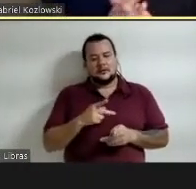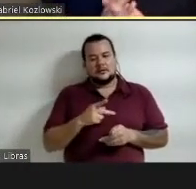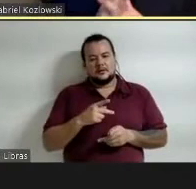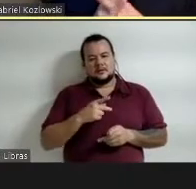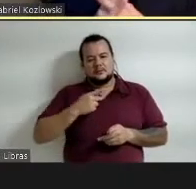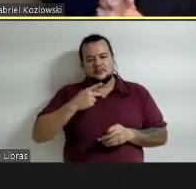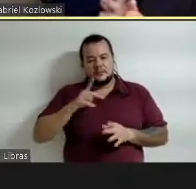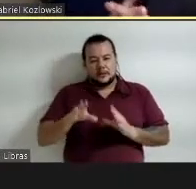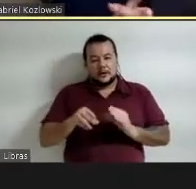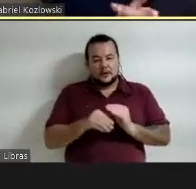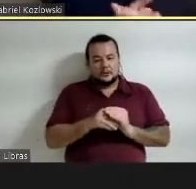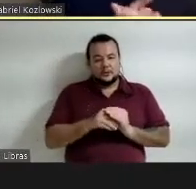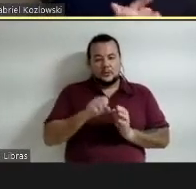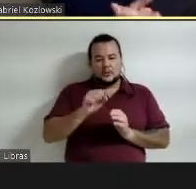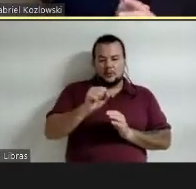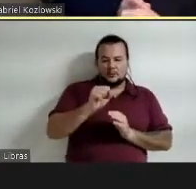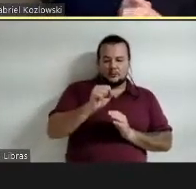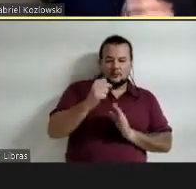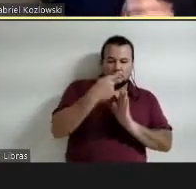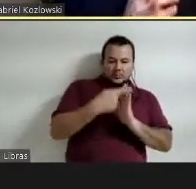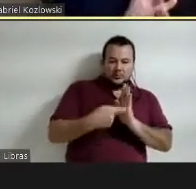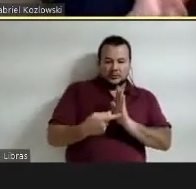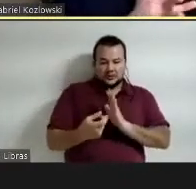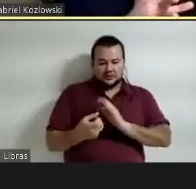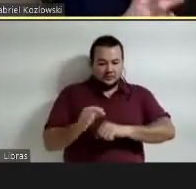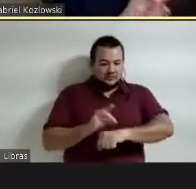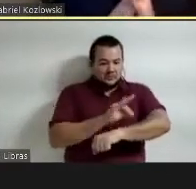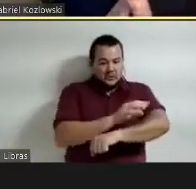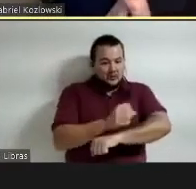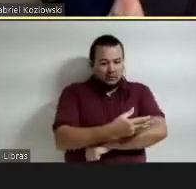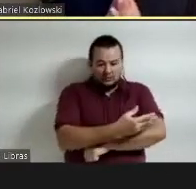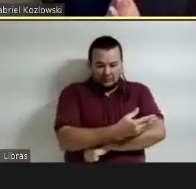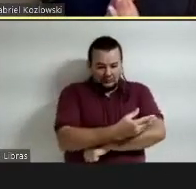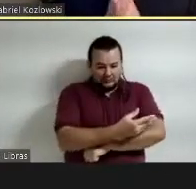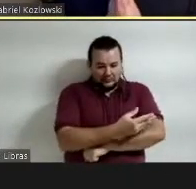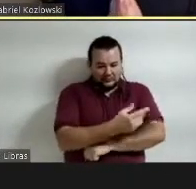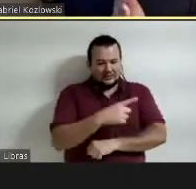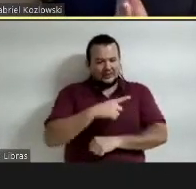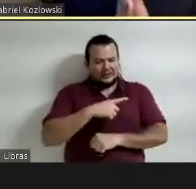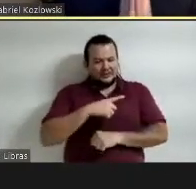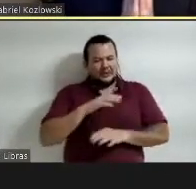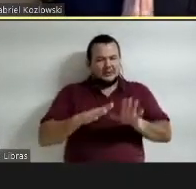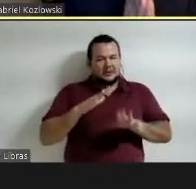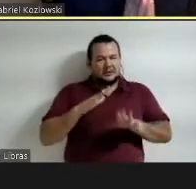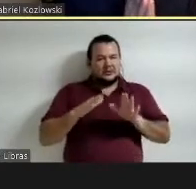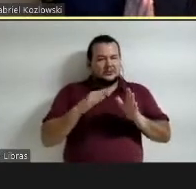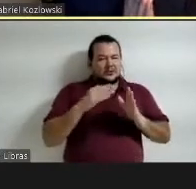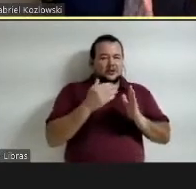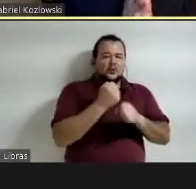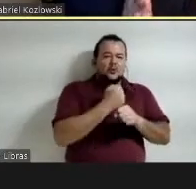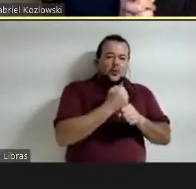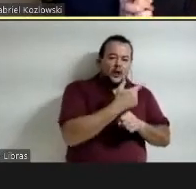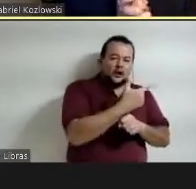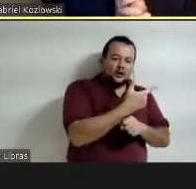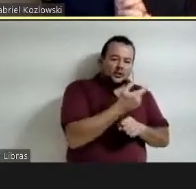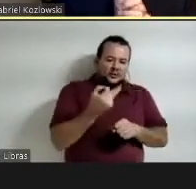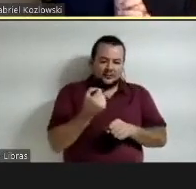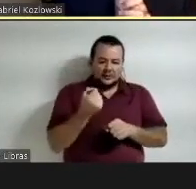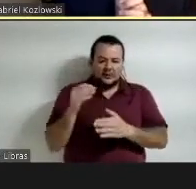oito projetos contemporâneos que são pensados entre 2000 e 2019. Esse é o último projeto do